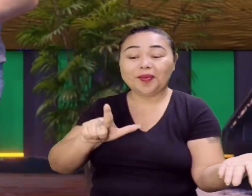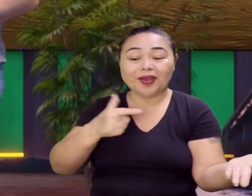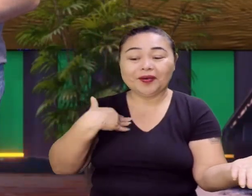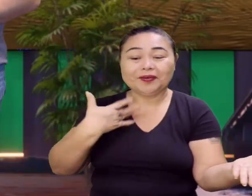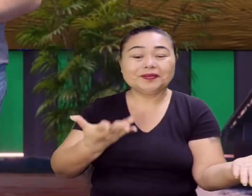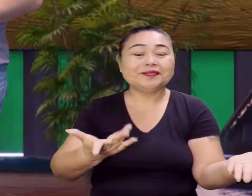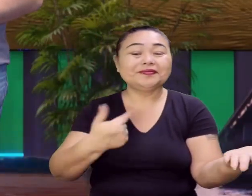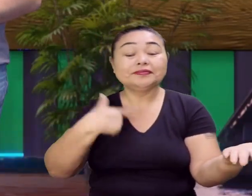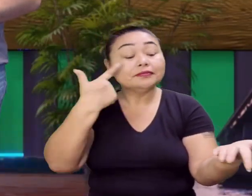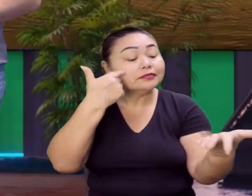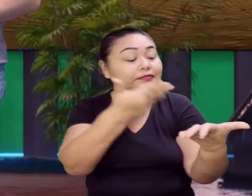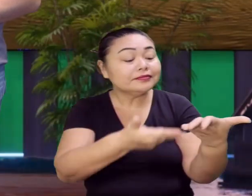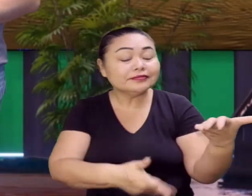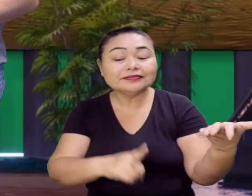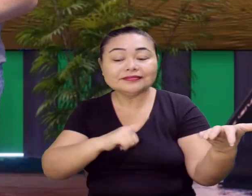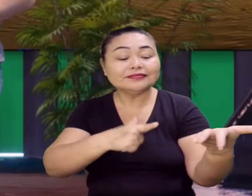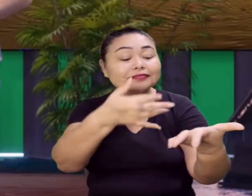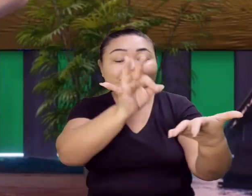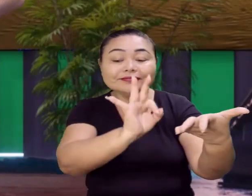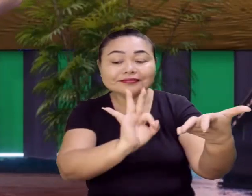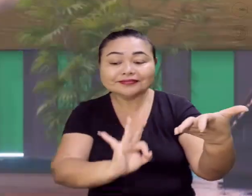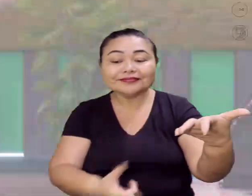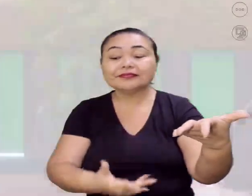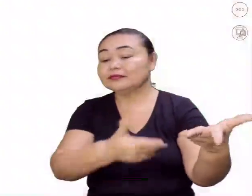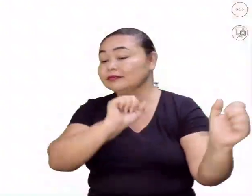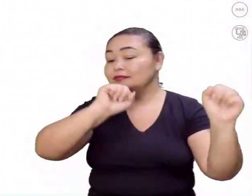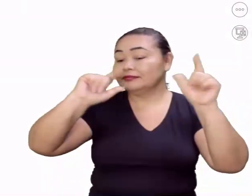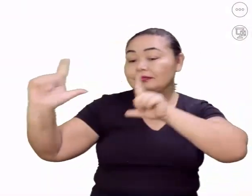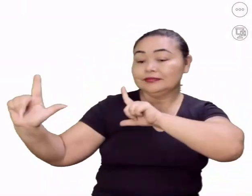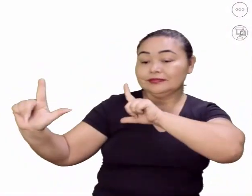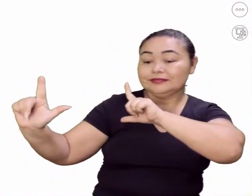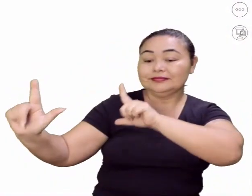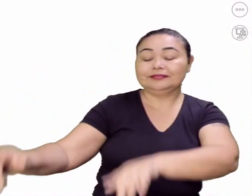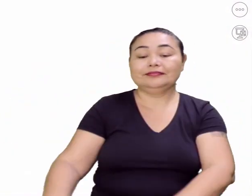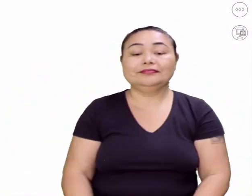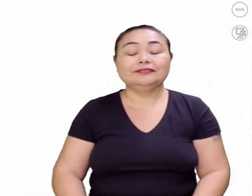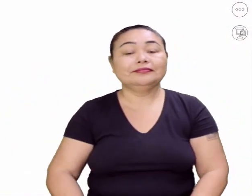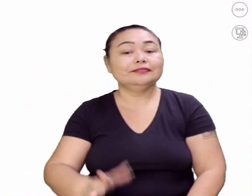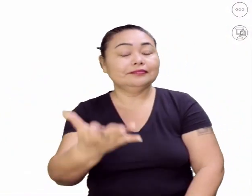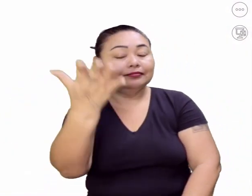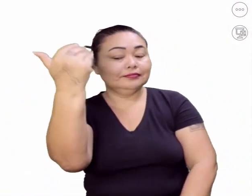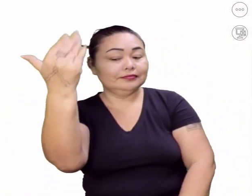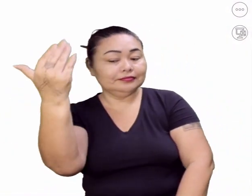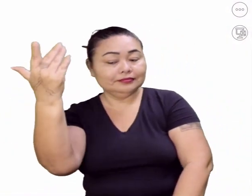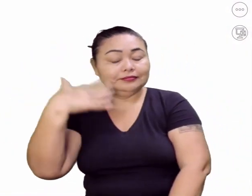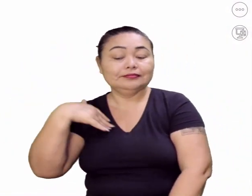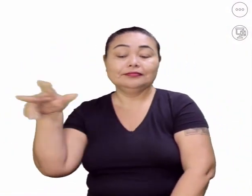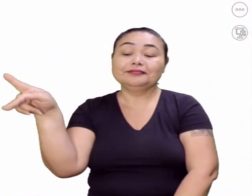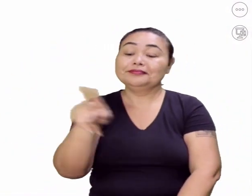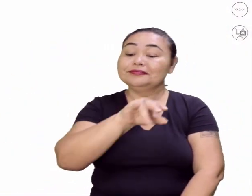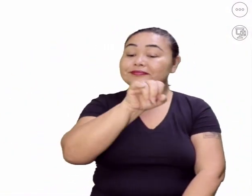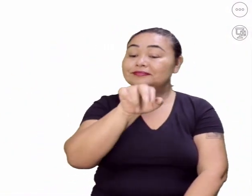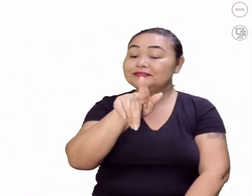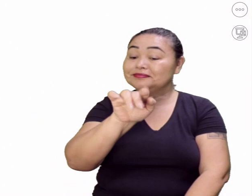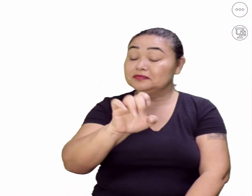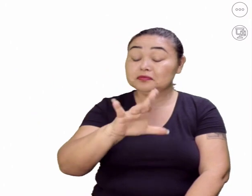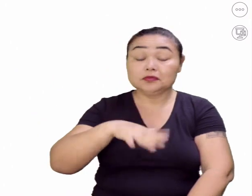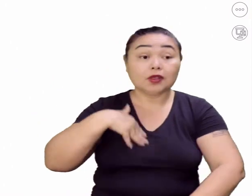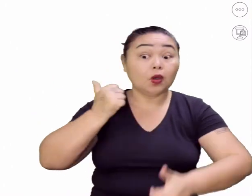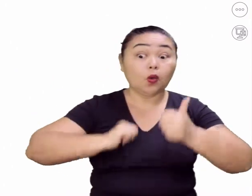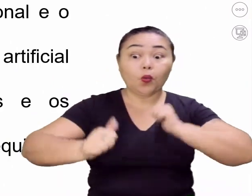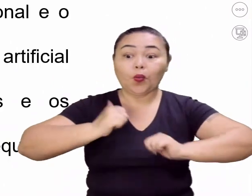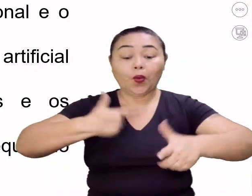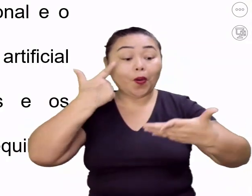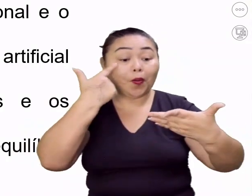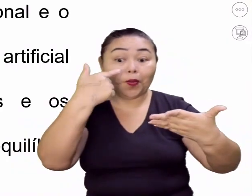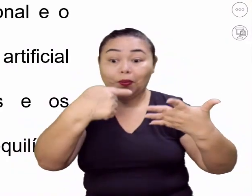Vamos só constatar que vocês acertaram tudo. Vamos lá no quadro. Bora. Bora que o professor Jorge tá aí, ó, ansioso para conferir